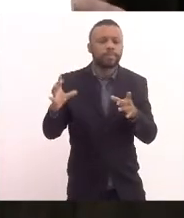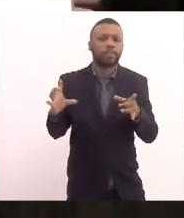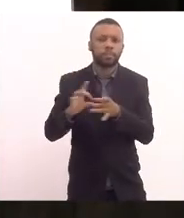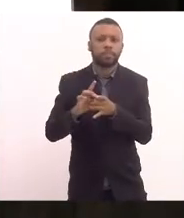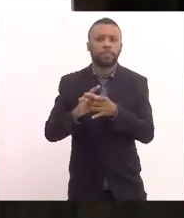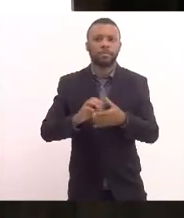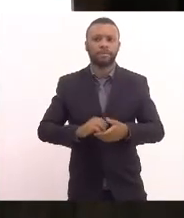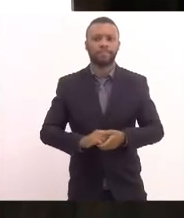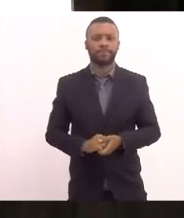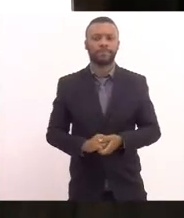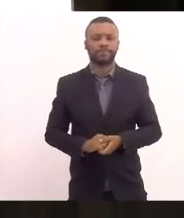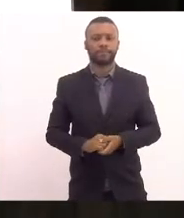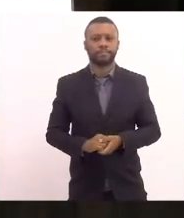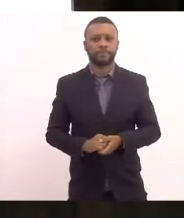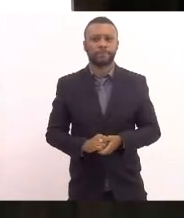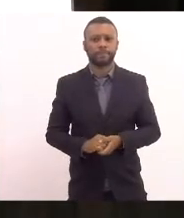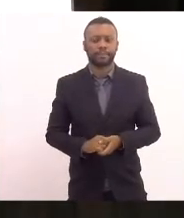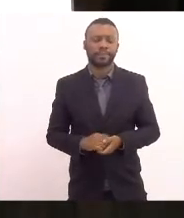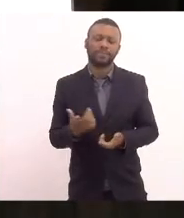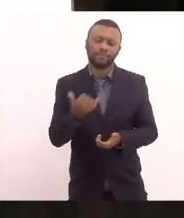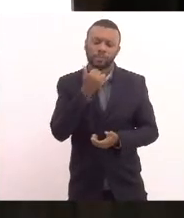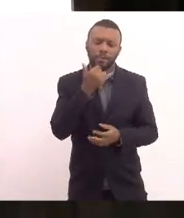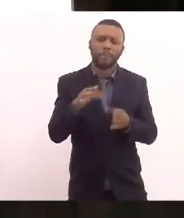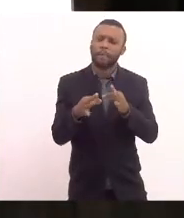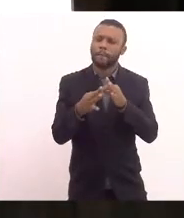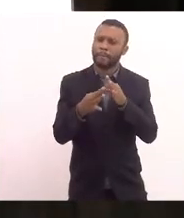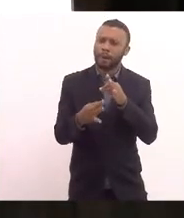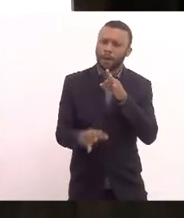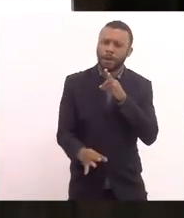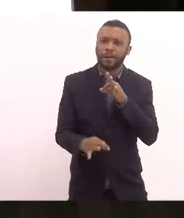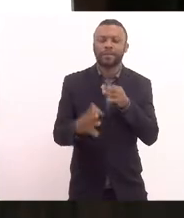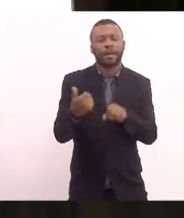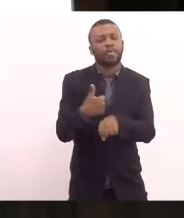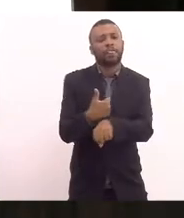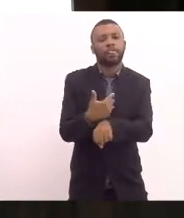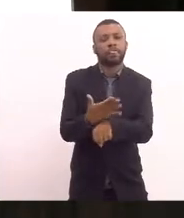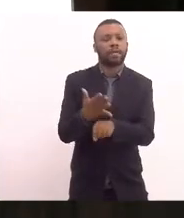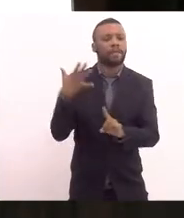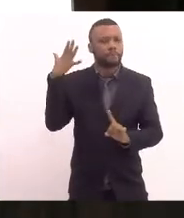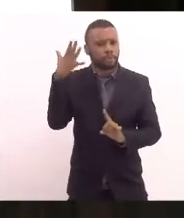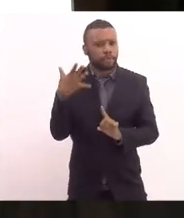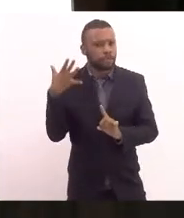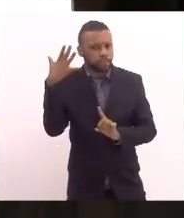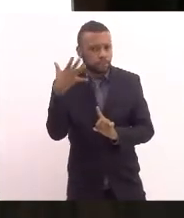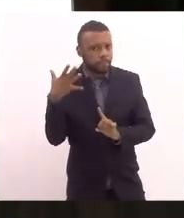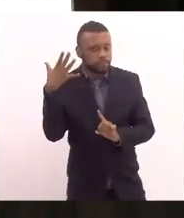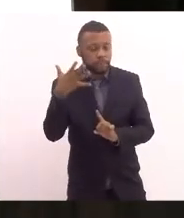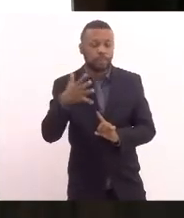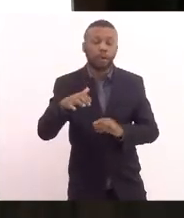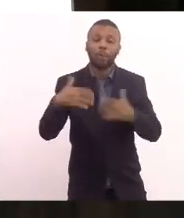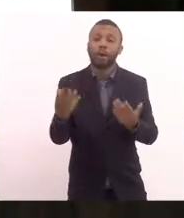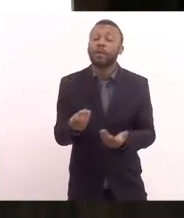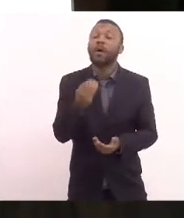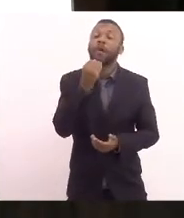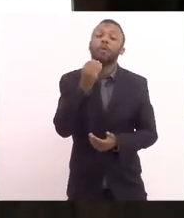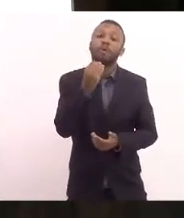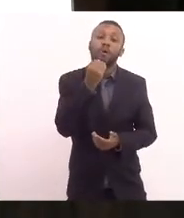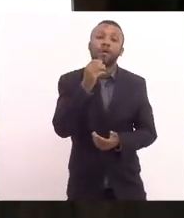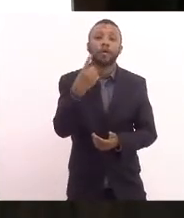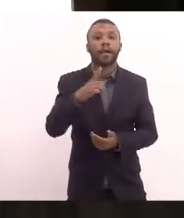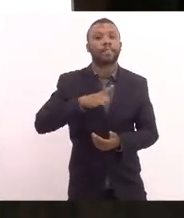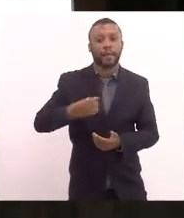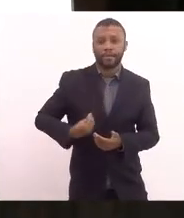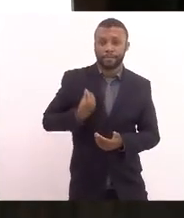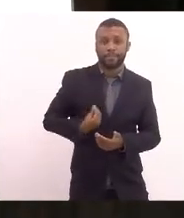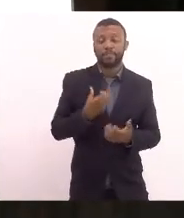faria. Então, gente, para não me alongar, acho que eu já me alonguei demais, mas são as oportunidades que a gente tem para falar